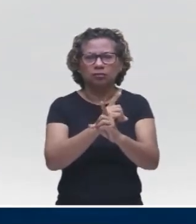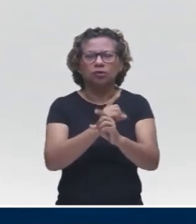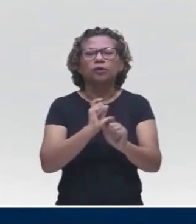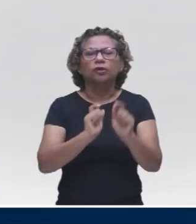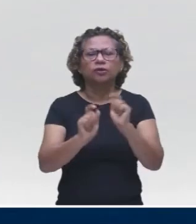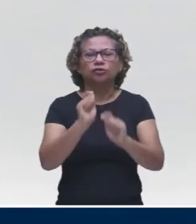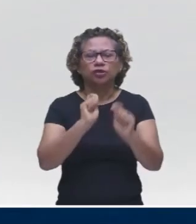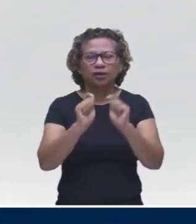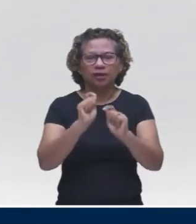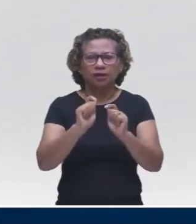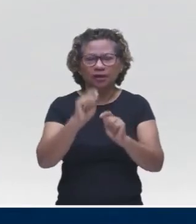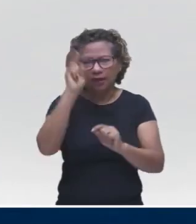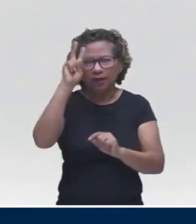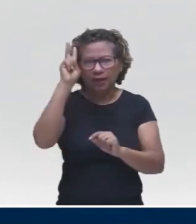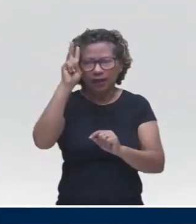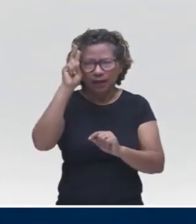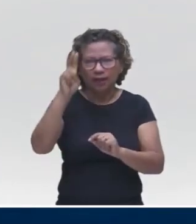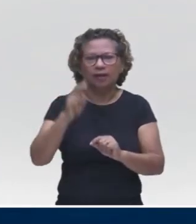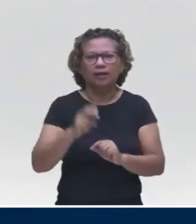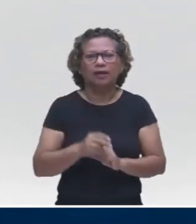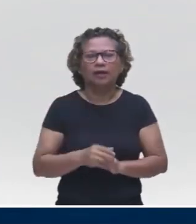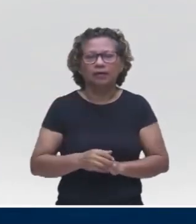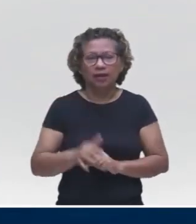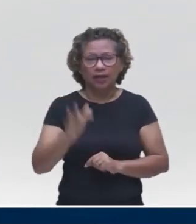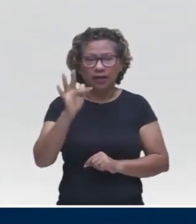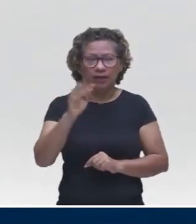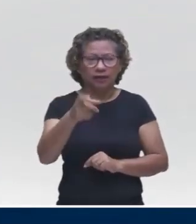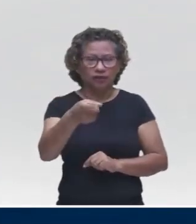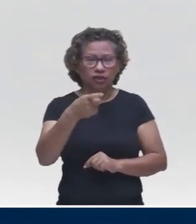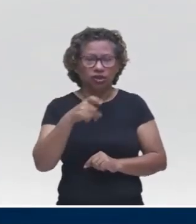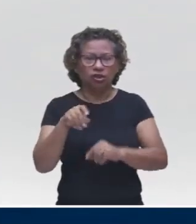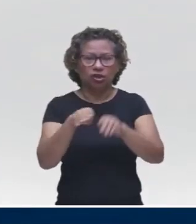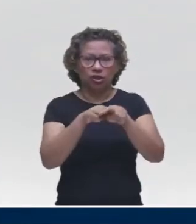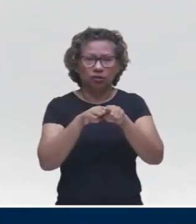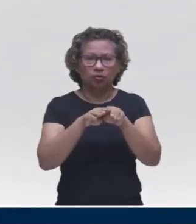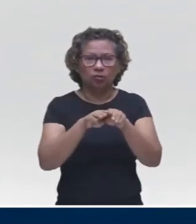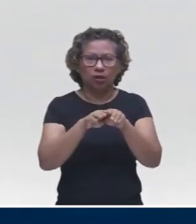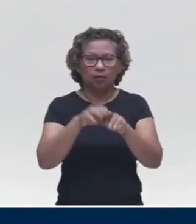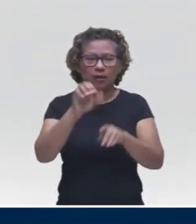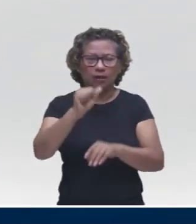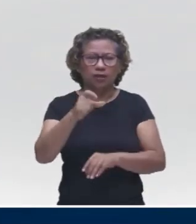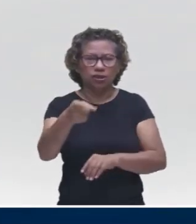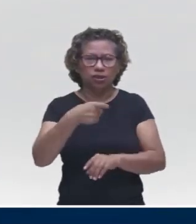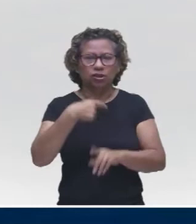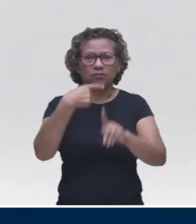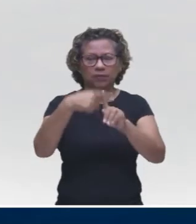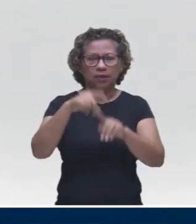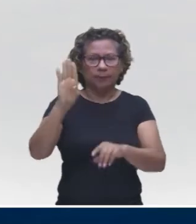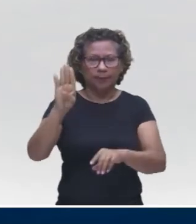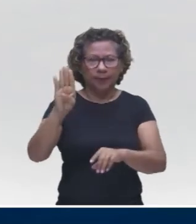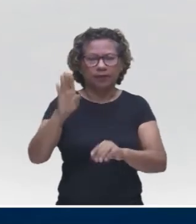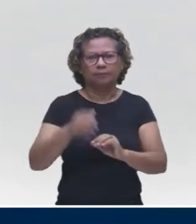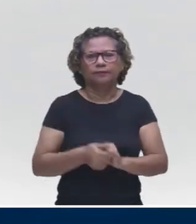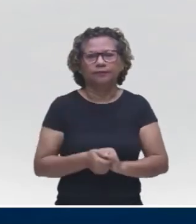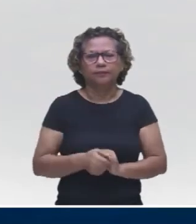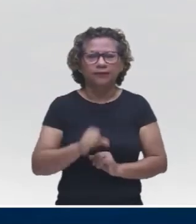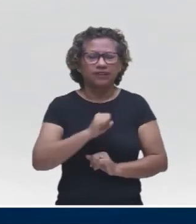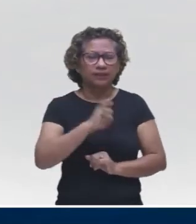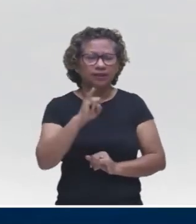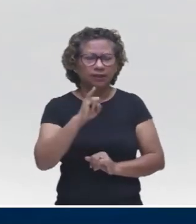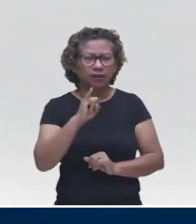função lá que nós temos da forma genérica, ó. F de x igual a ax mais b. Se eu calculo f de